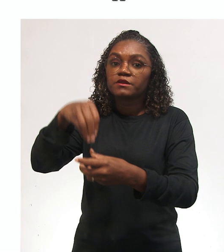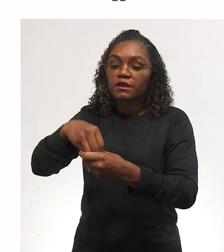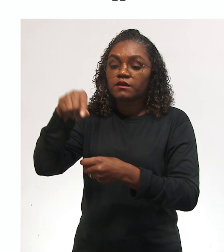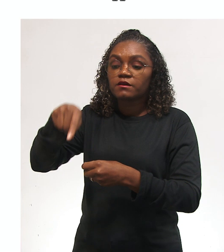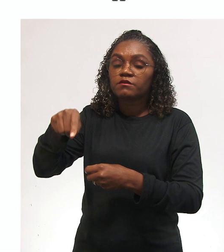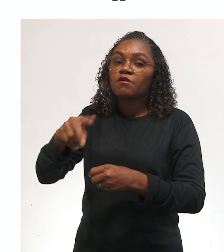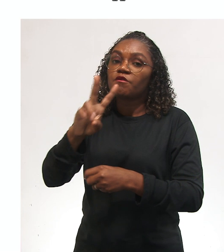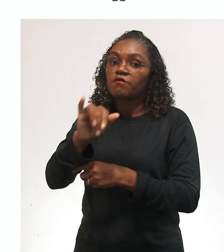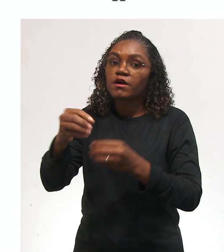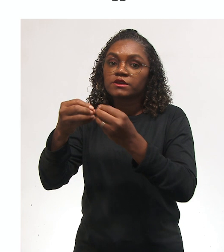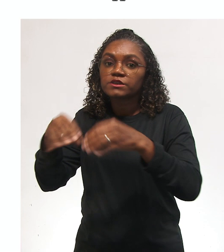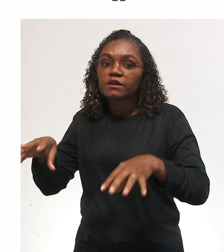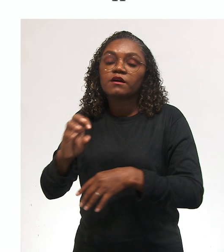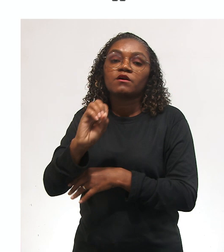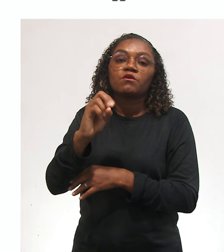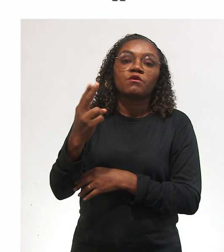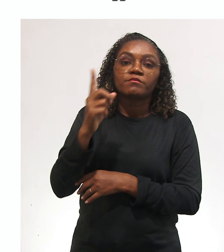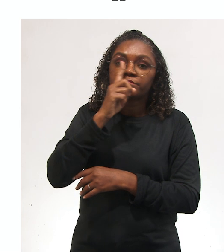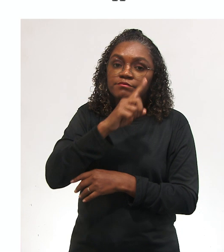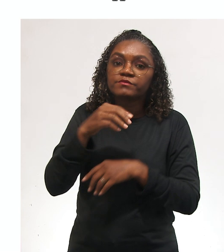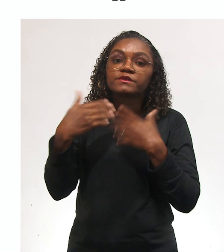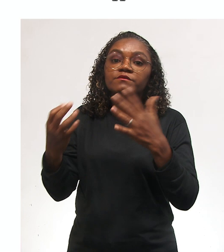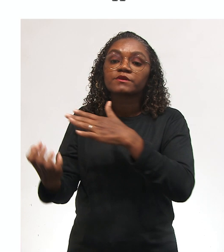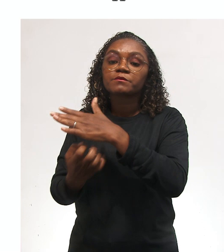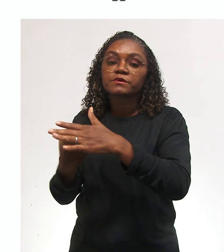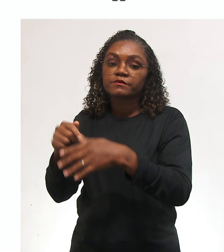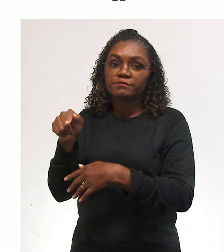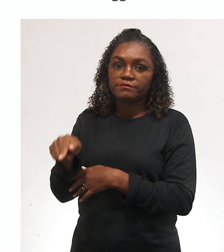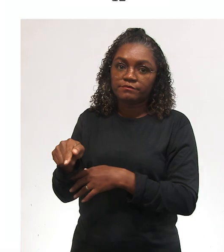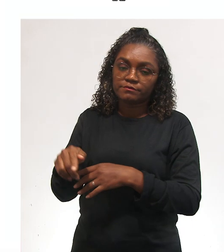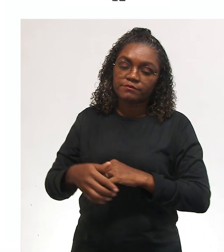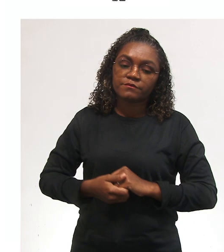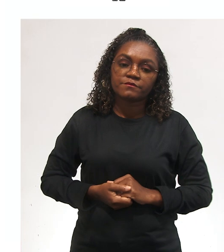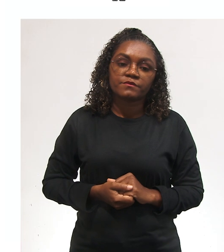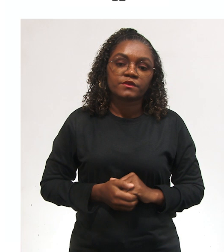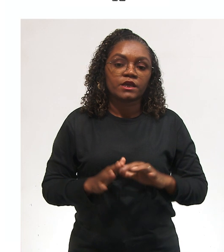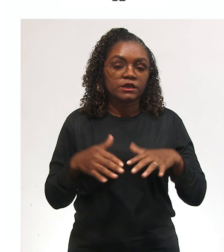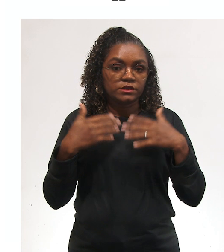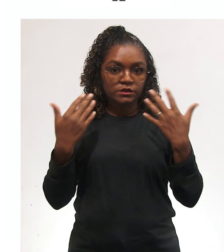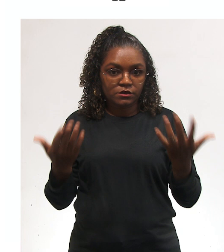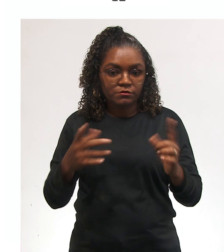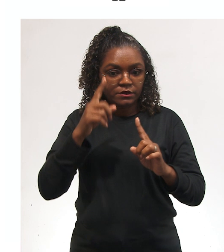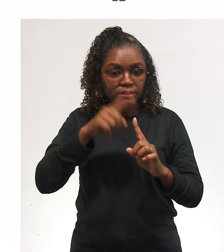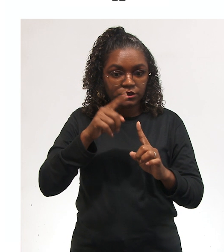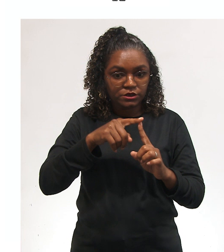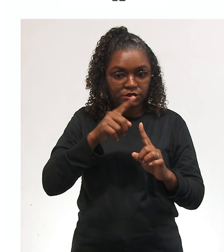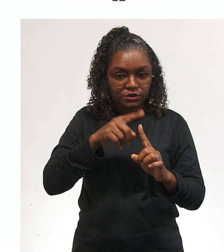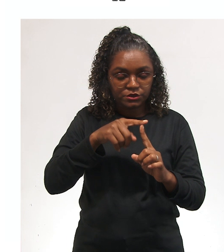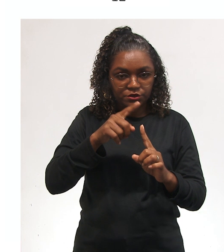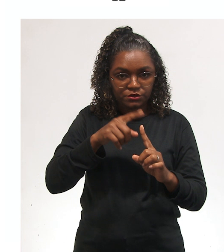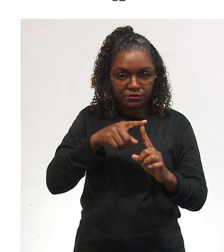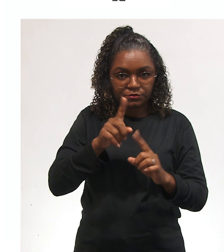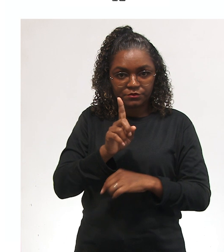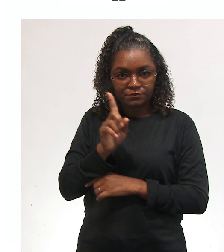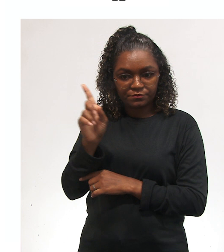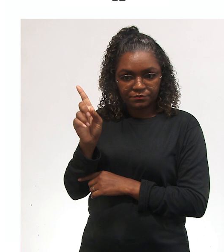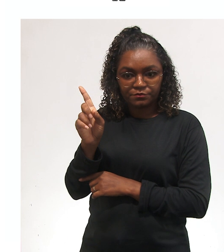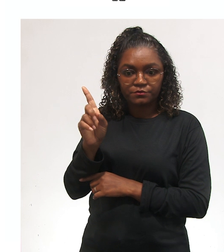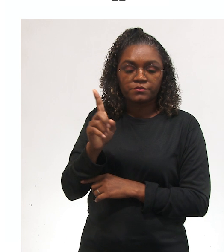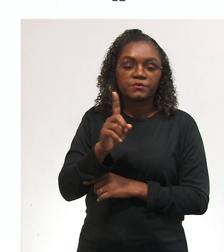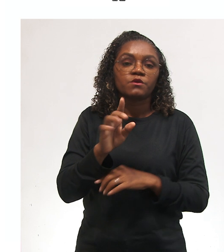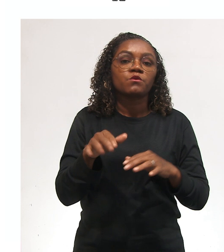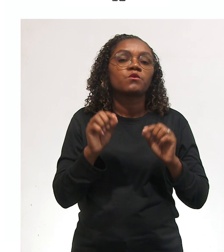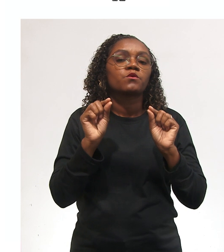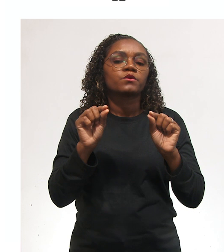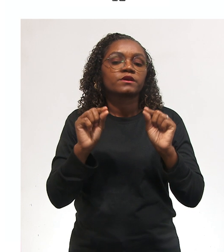da organização e buscar a melhor forma de resolver a questão. O diagrama de causa e efeito, né, esse que a gente